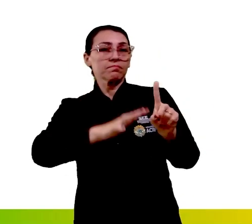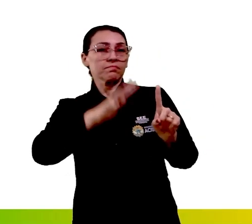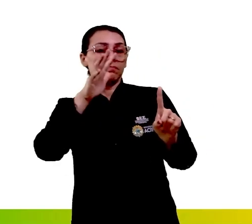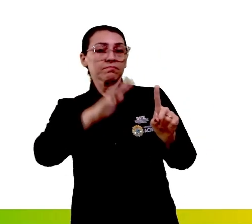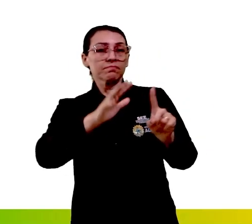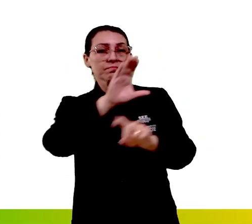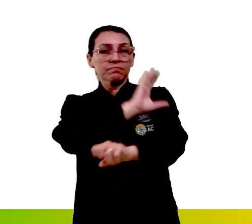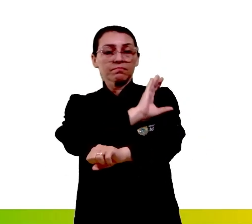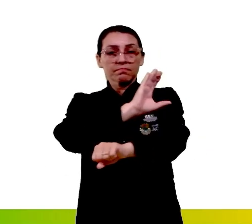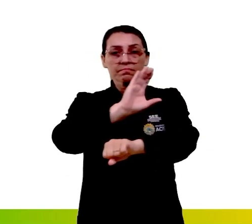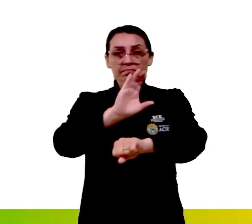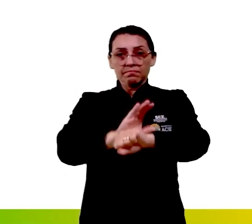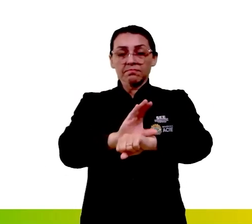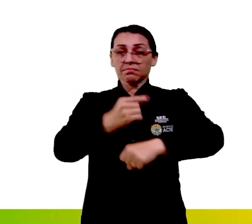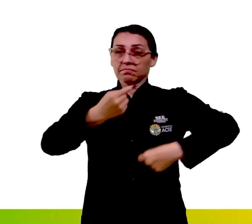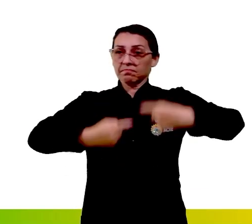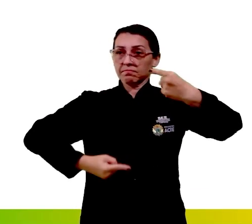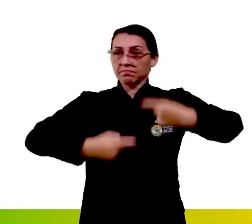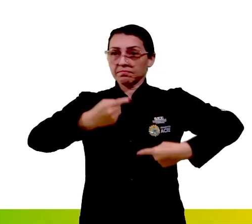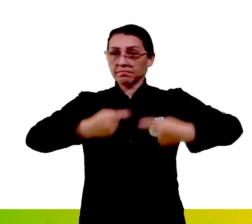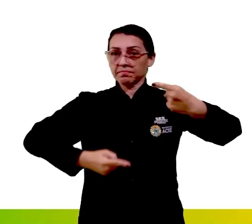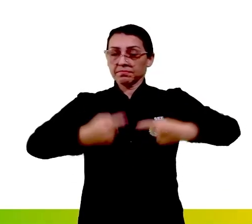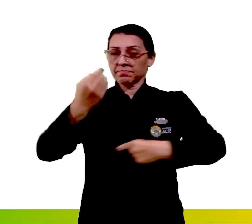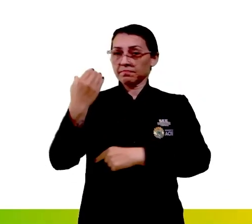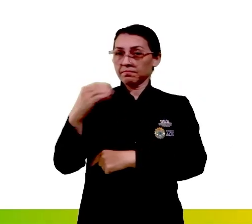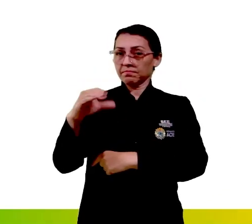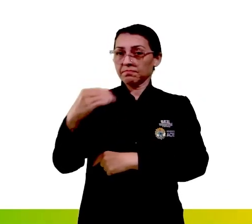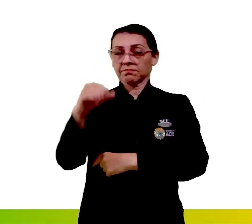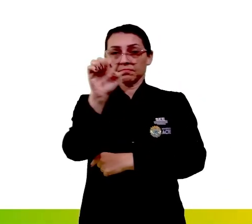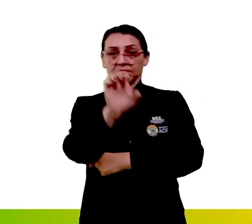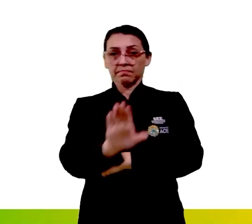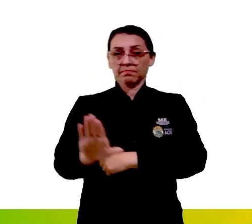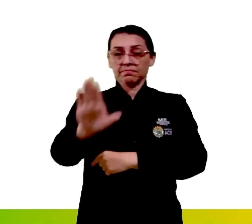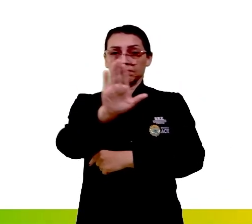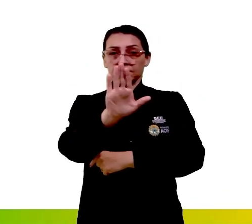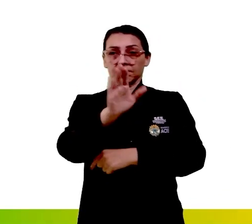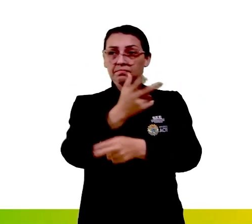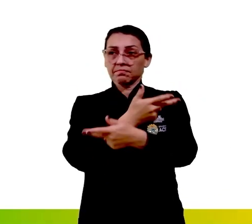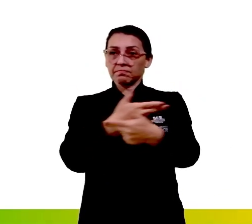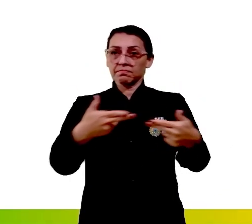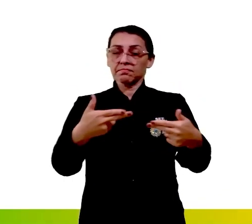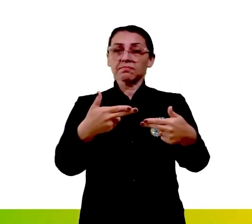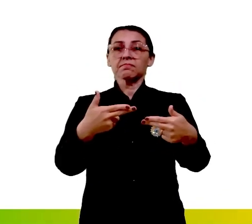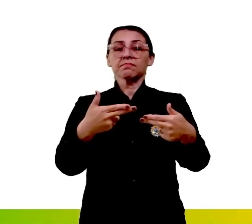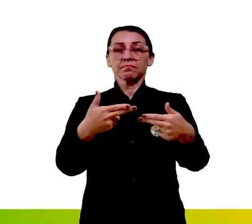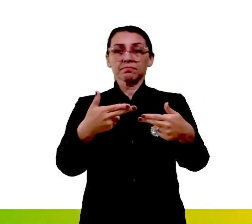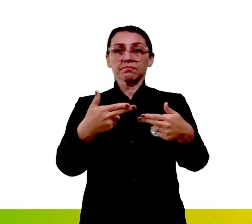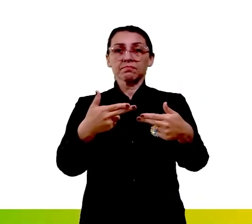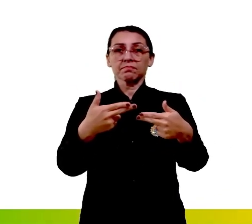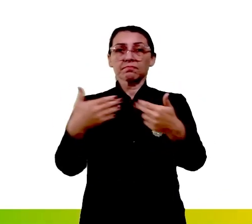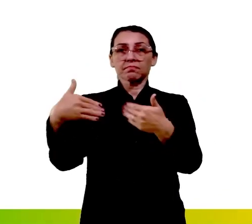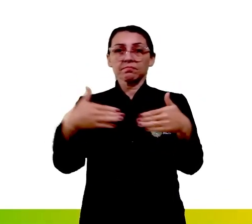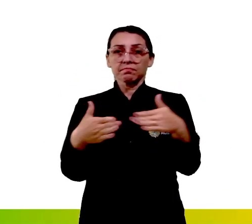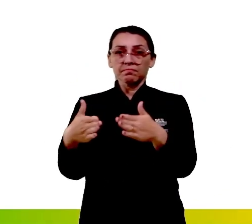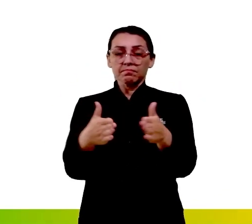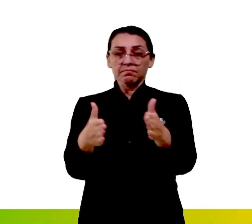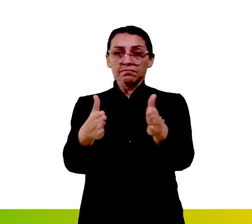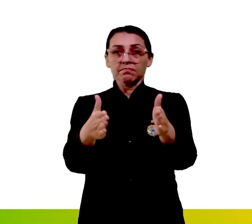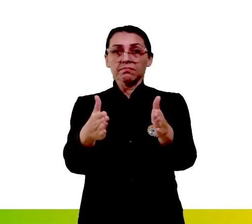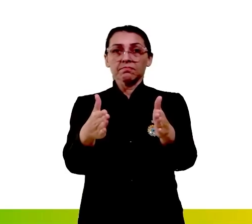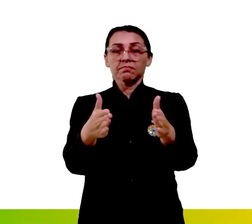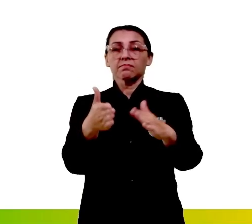a cultura, a política e a ciência europeias, pavimentando o caminho para